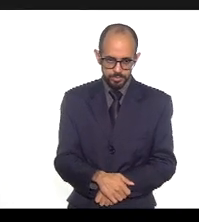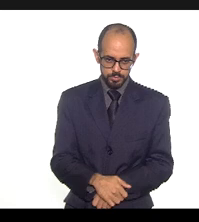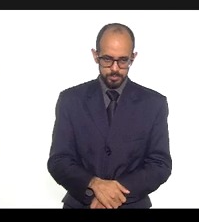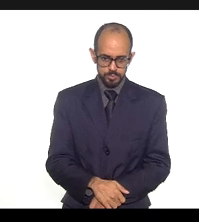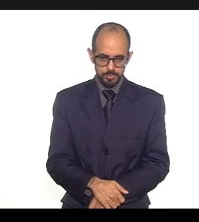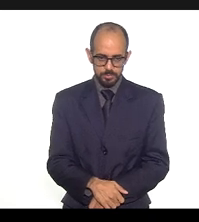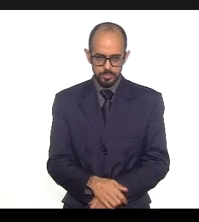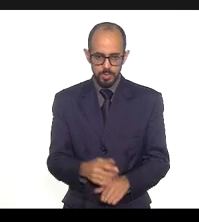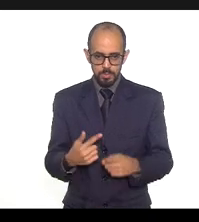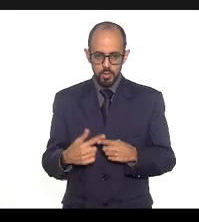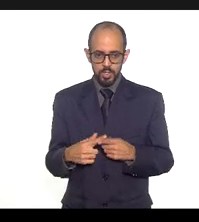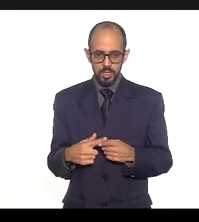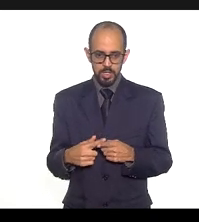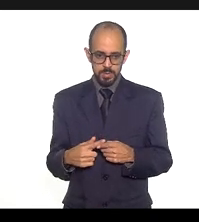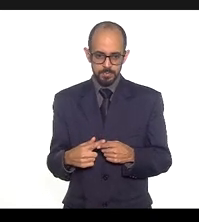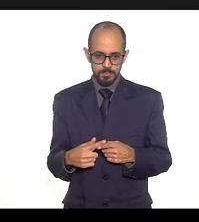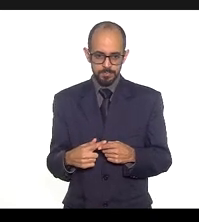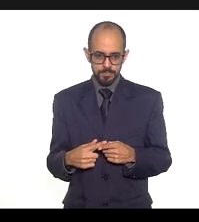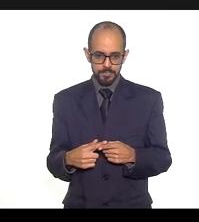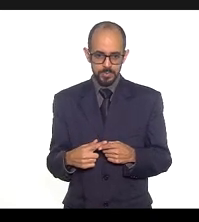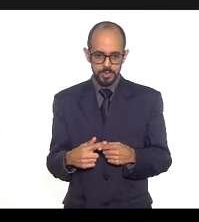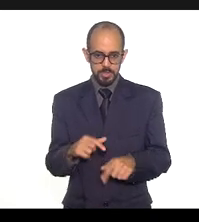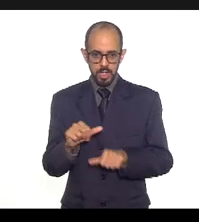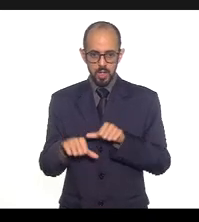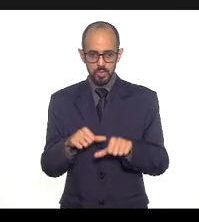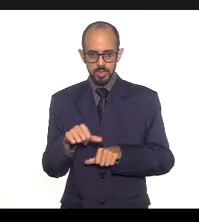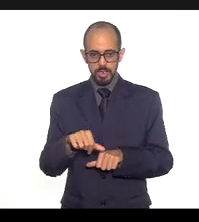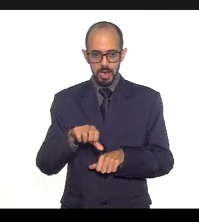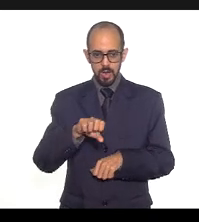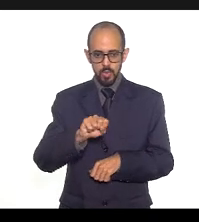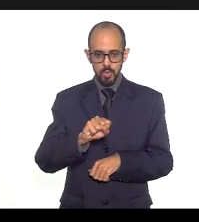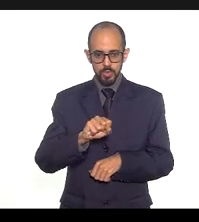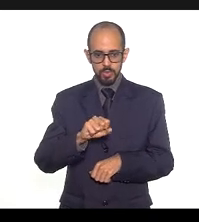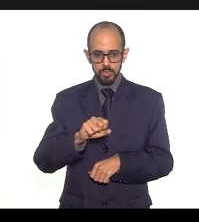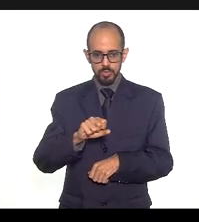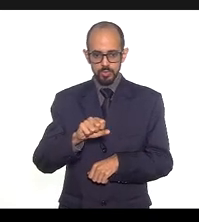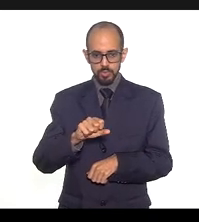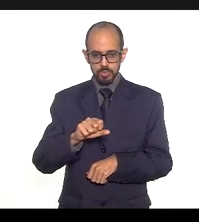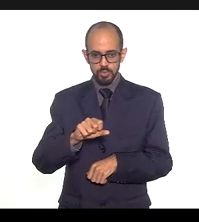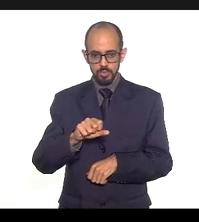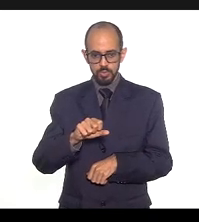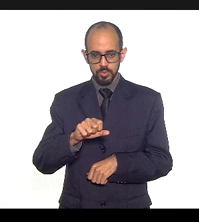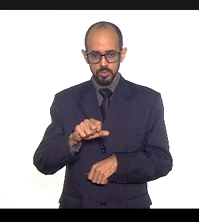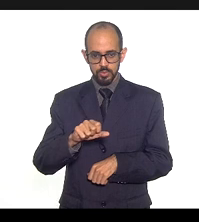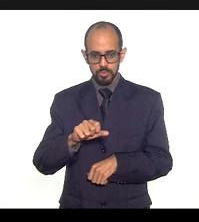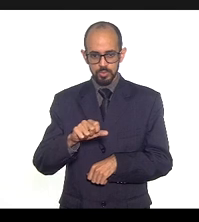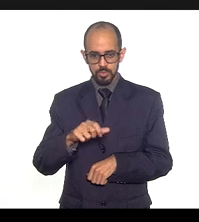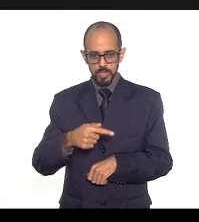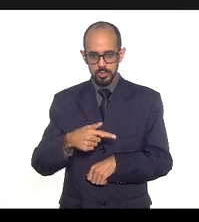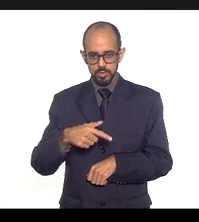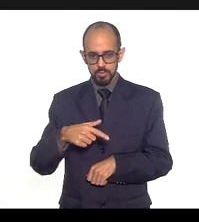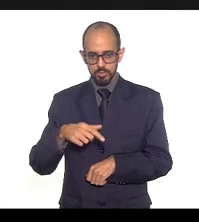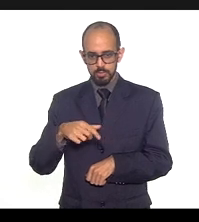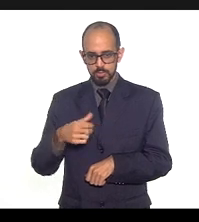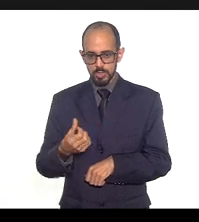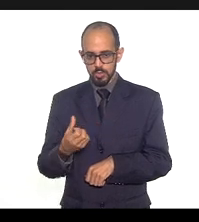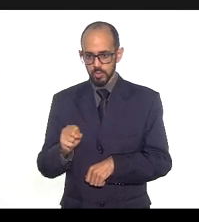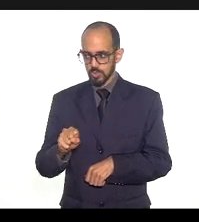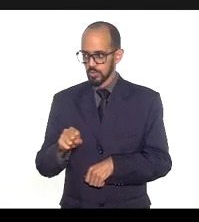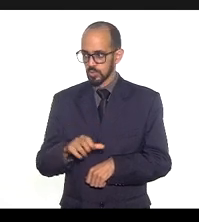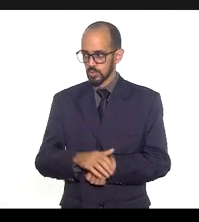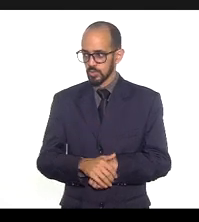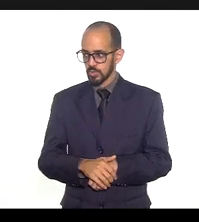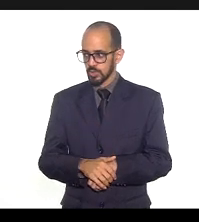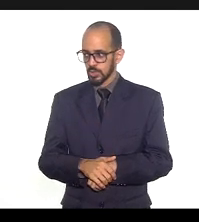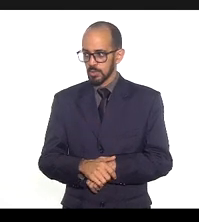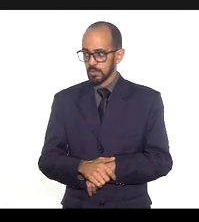Porque aí, essa sugestão de alterar a lei 8768 de 20. Só me dá uma semana para retirar de pauta, eu retorno com